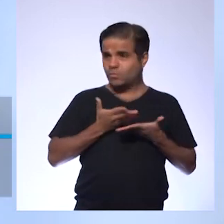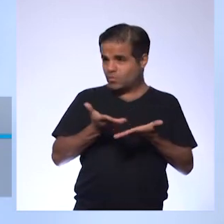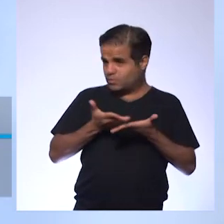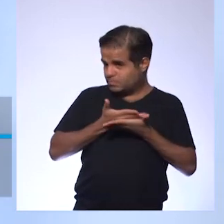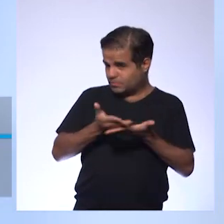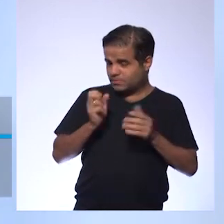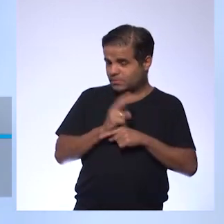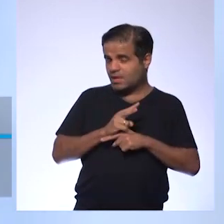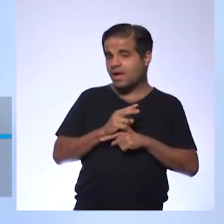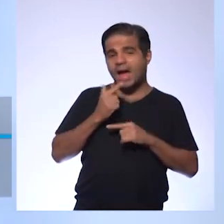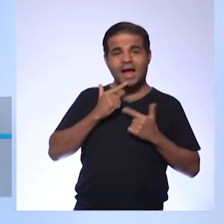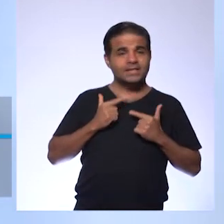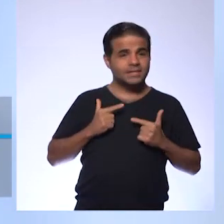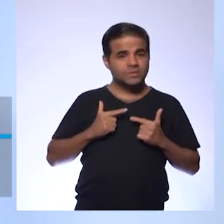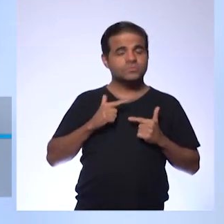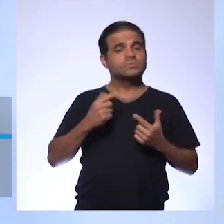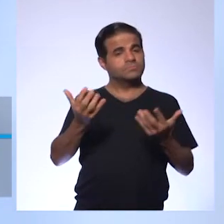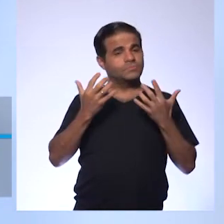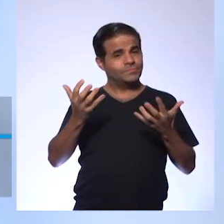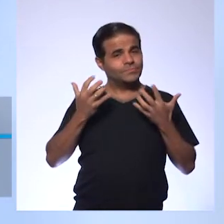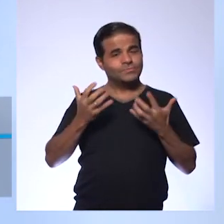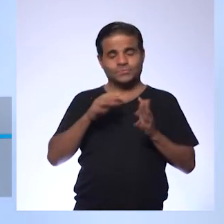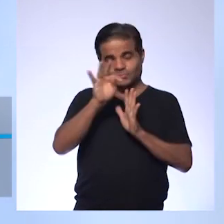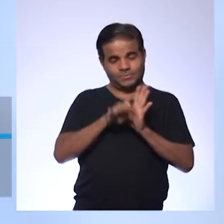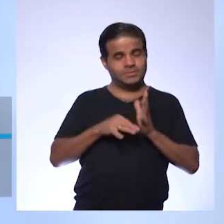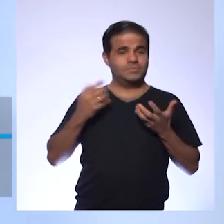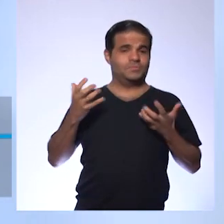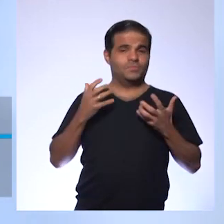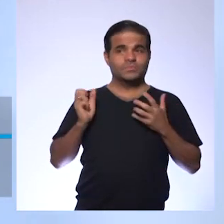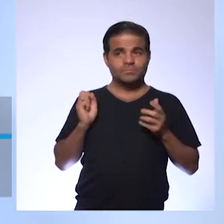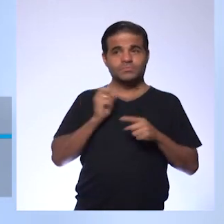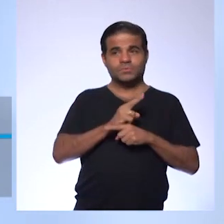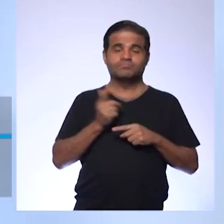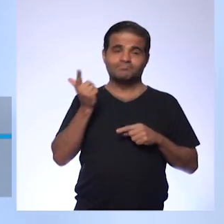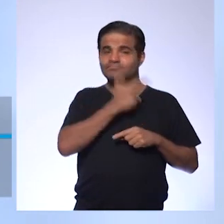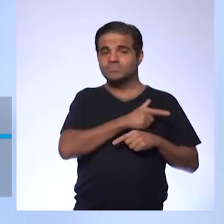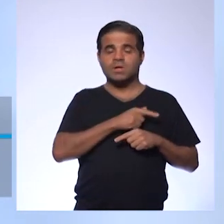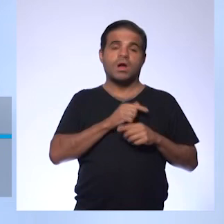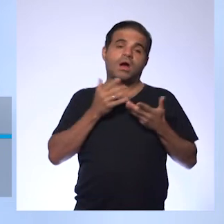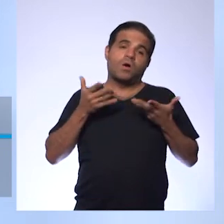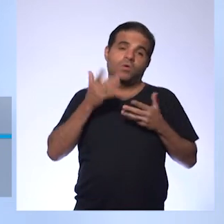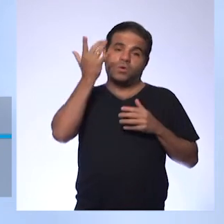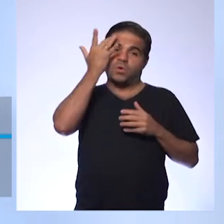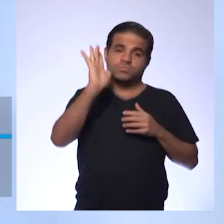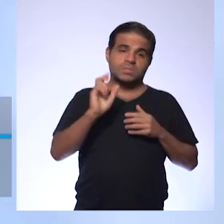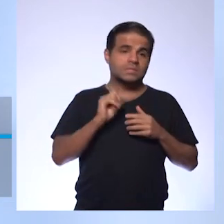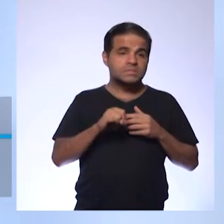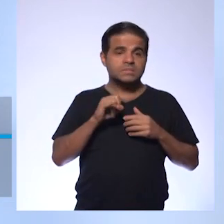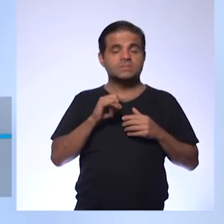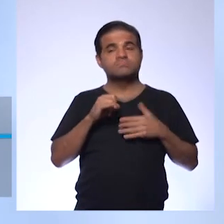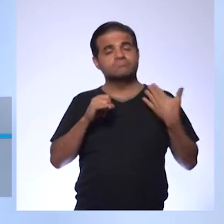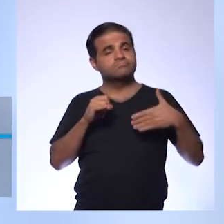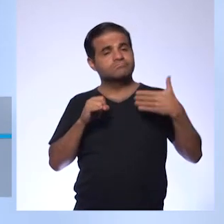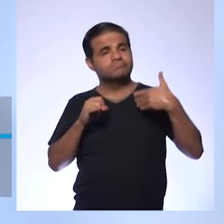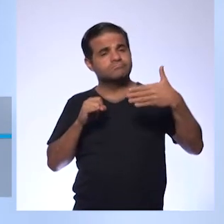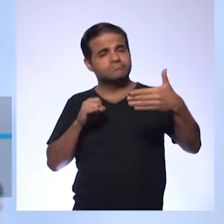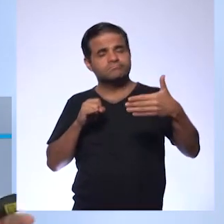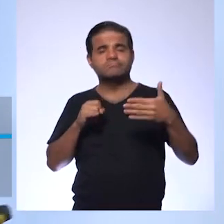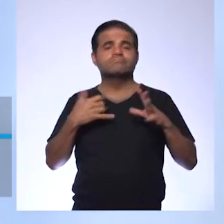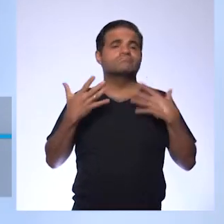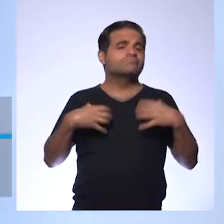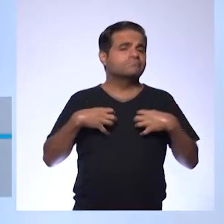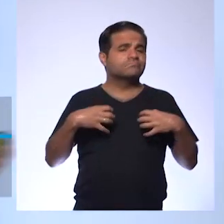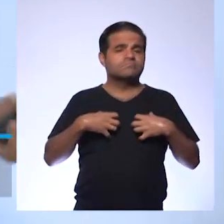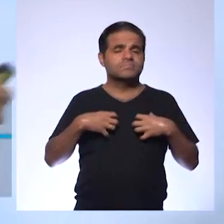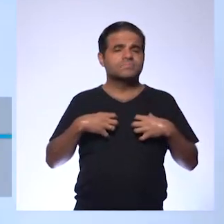certa forma a literatura me influenciou, o texto me influenciou, né? Agora, eu não sei se, de certa forma, em qual olha o